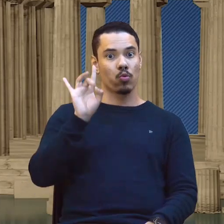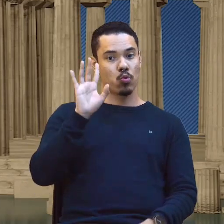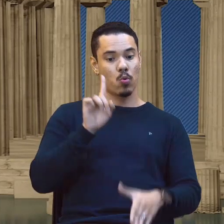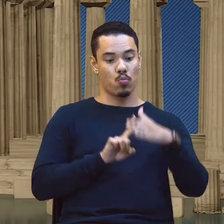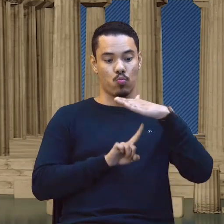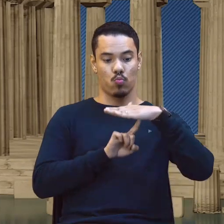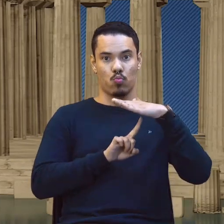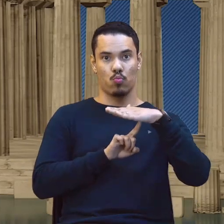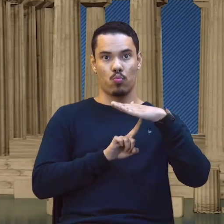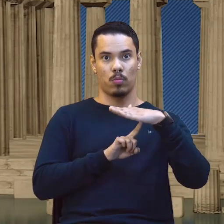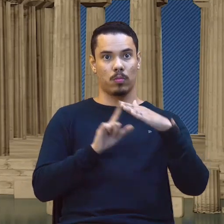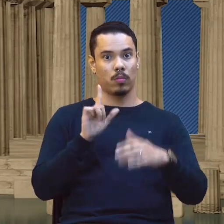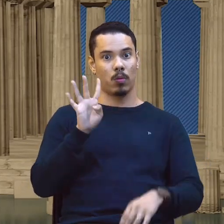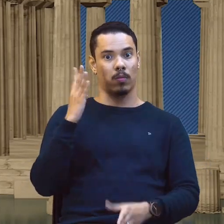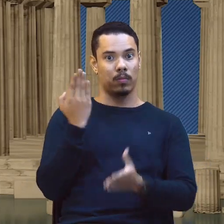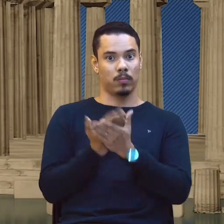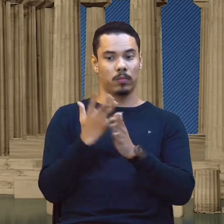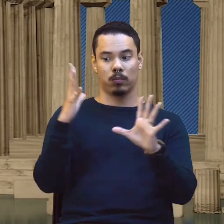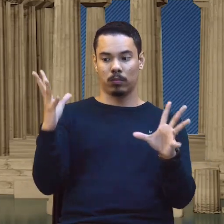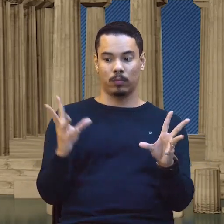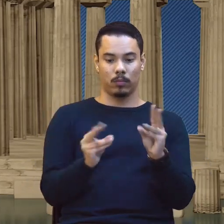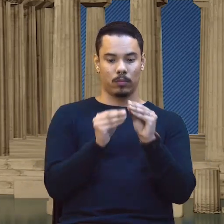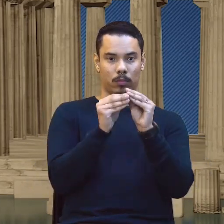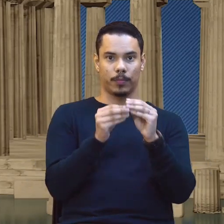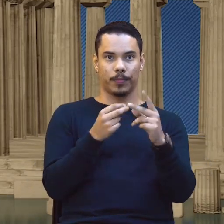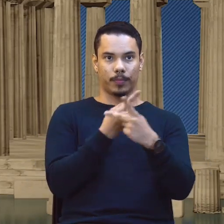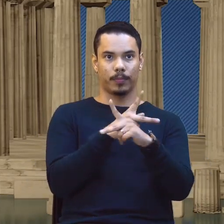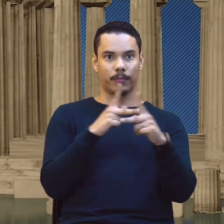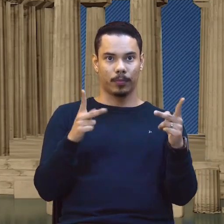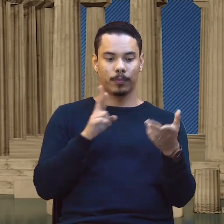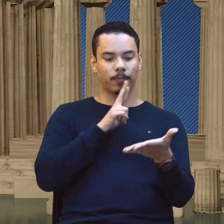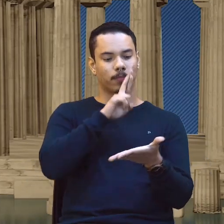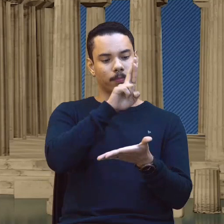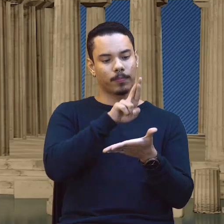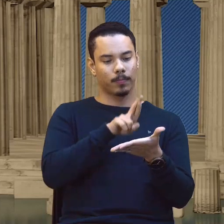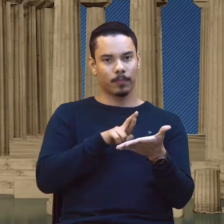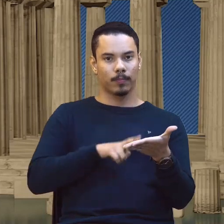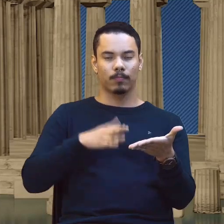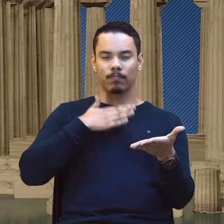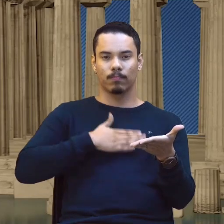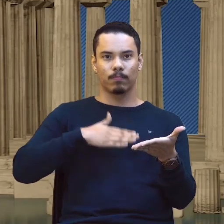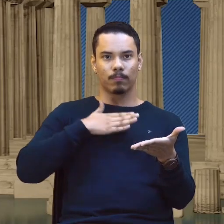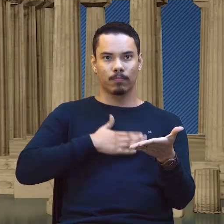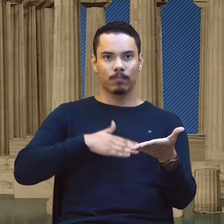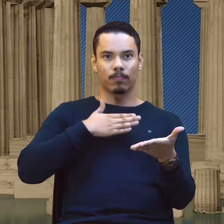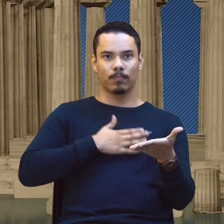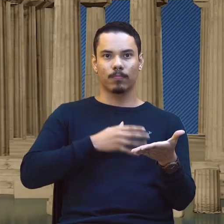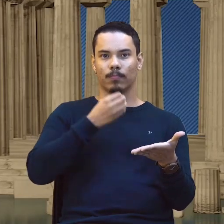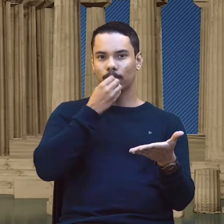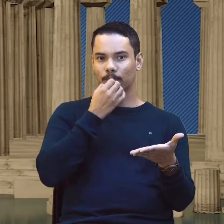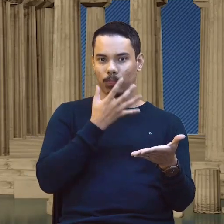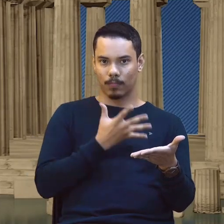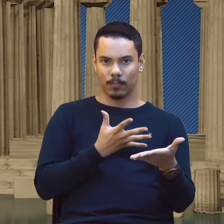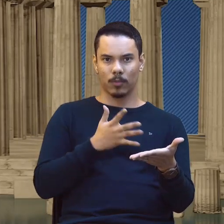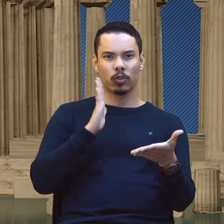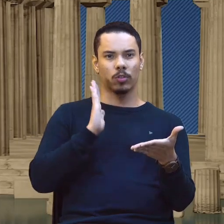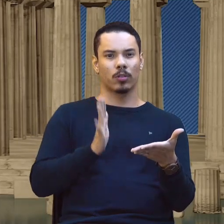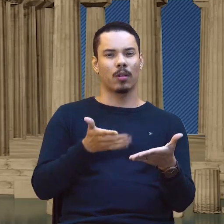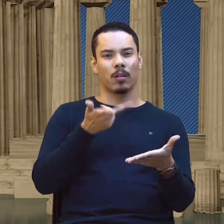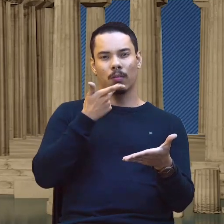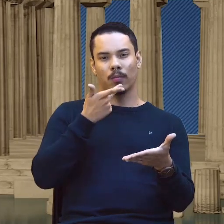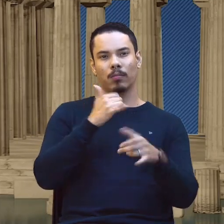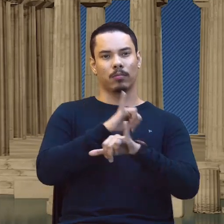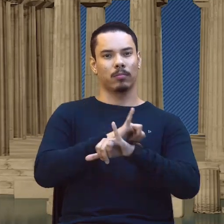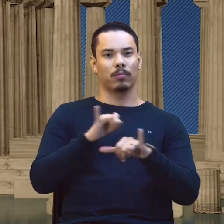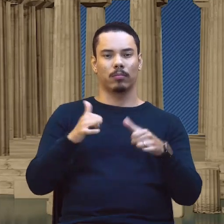aí 4 aulas para vocês, ó, fazer isso, degustar, né, e já dizer, ó, muito legal essa. As questões são